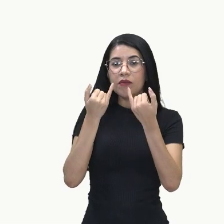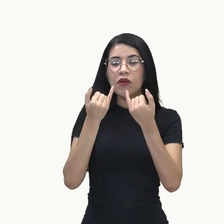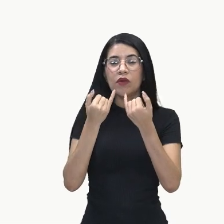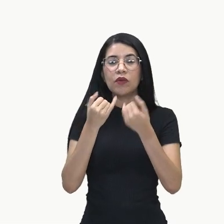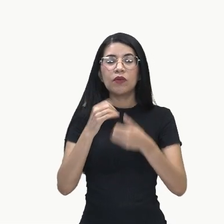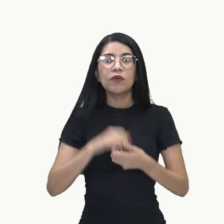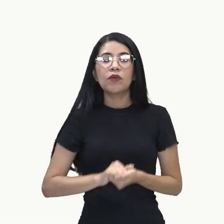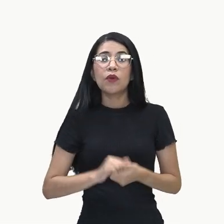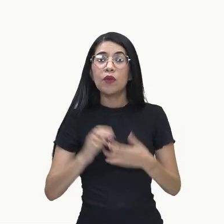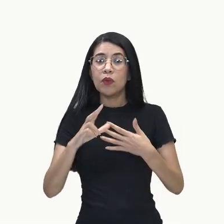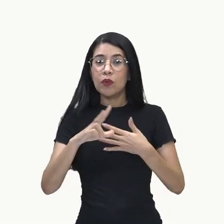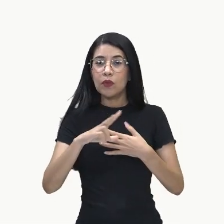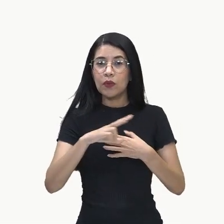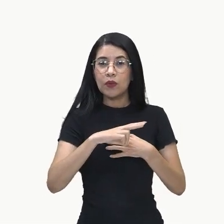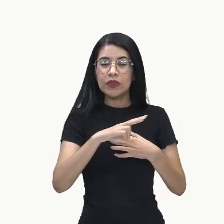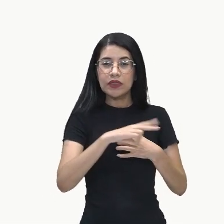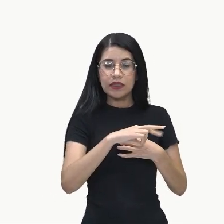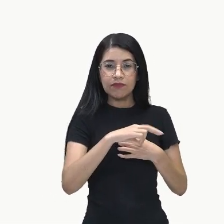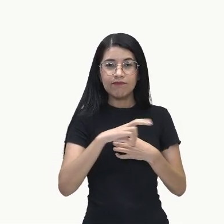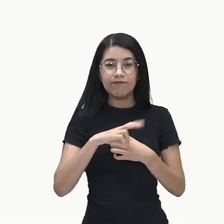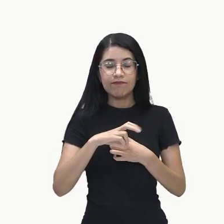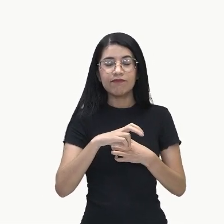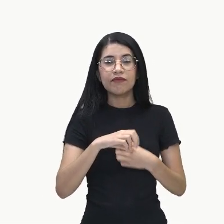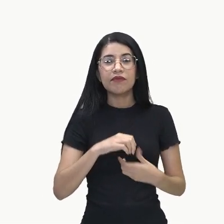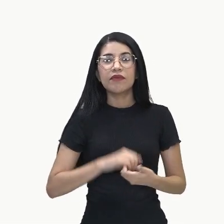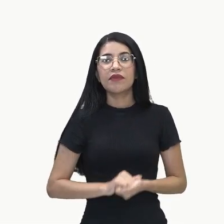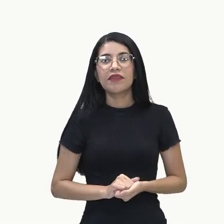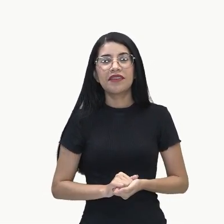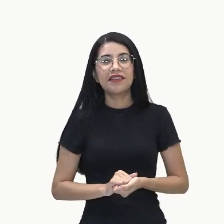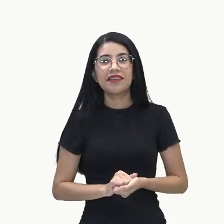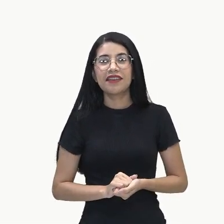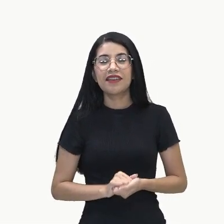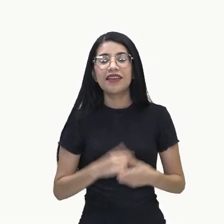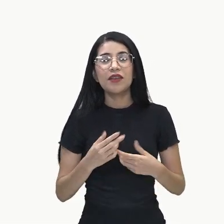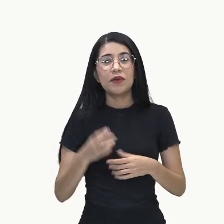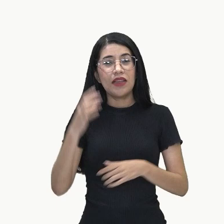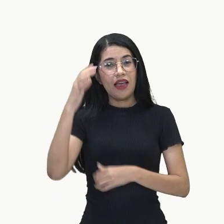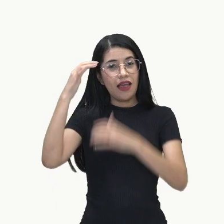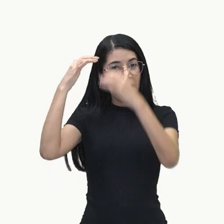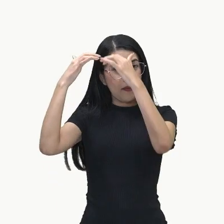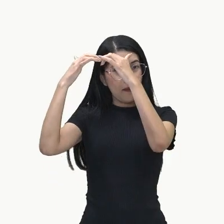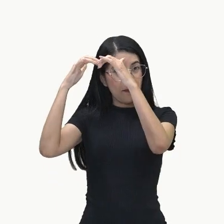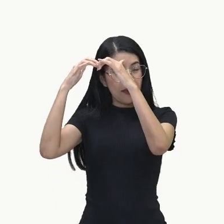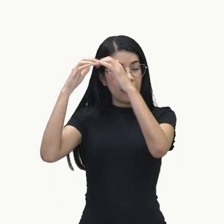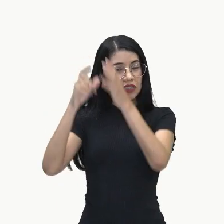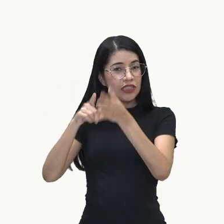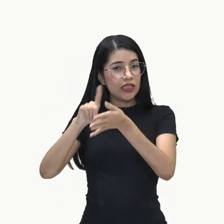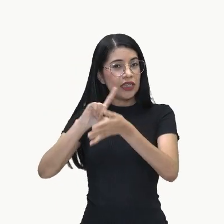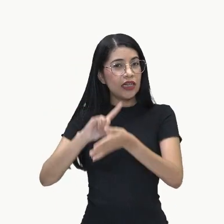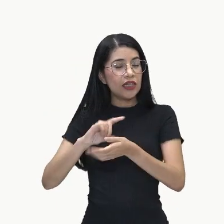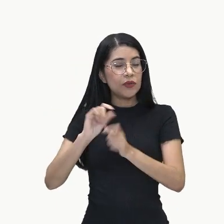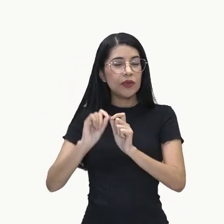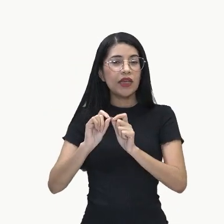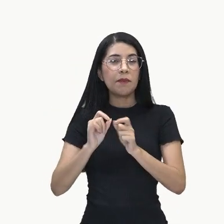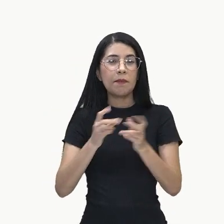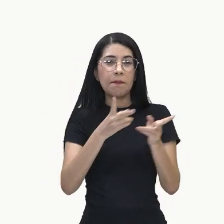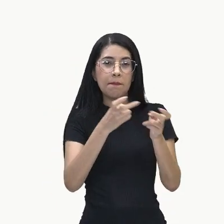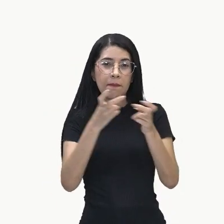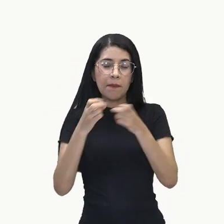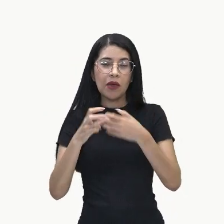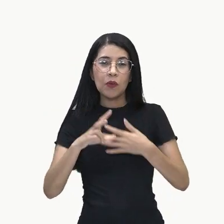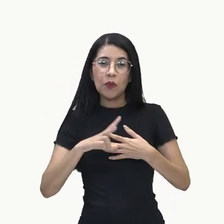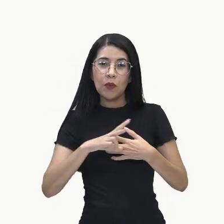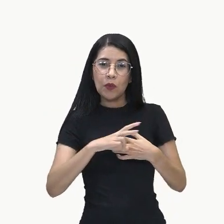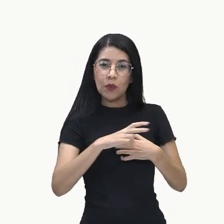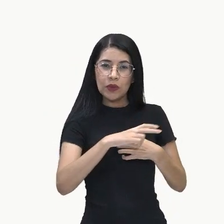sensorial. Então, nada pode existir na mente que não tenha passado antes pelos sentidos. Olha só que interessante